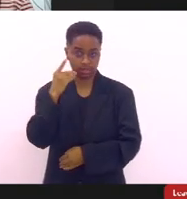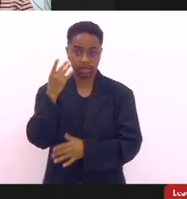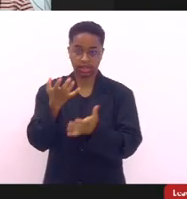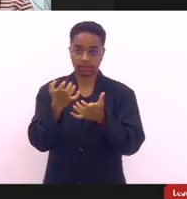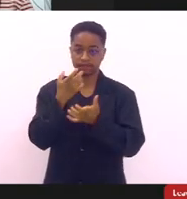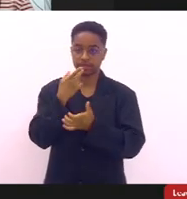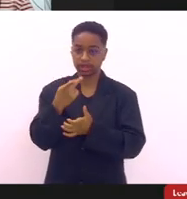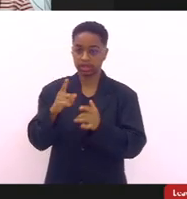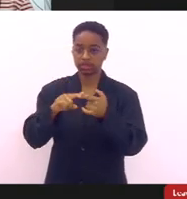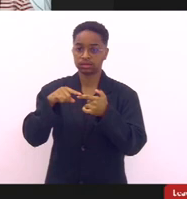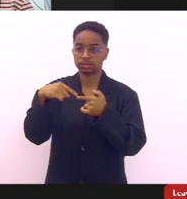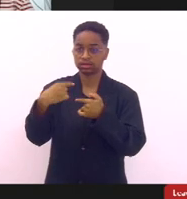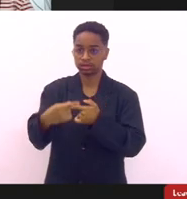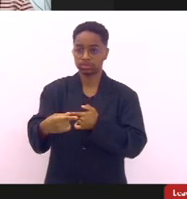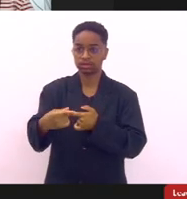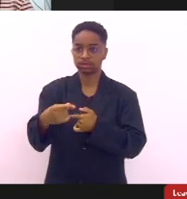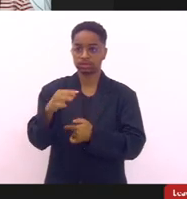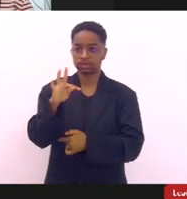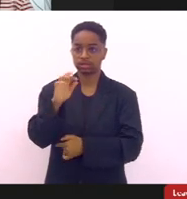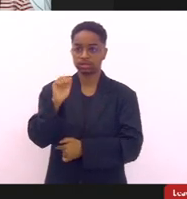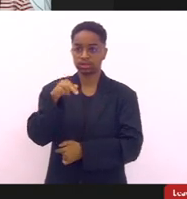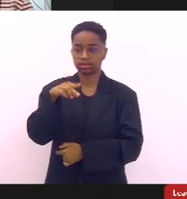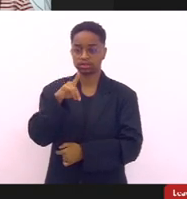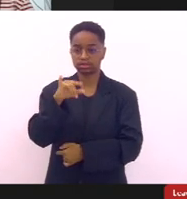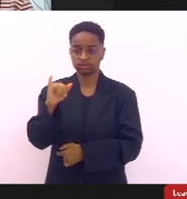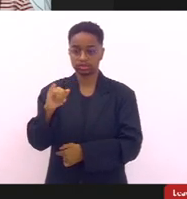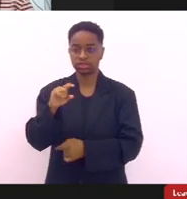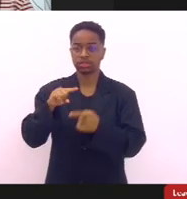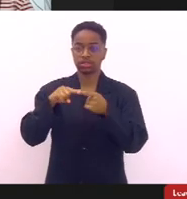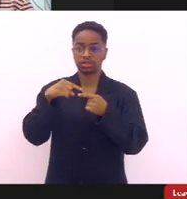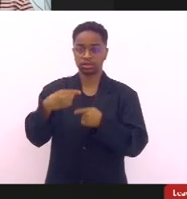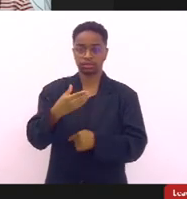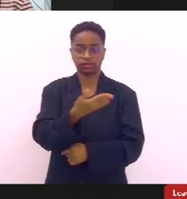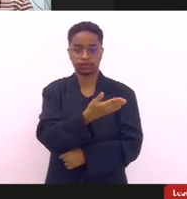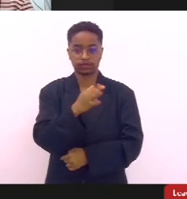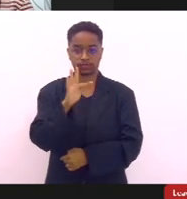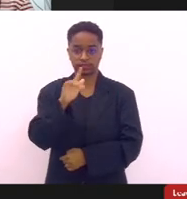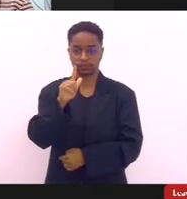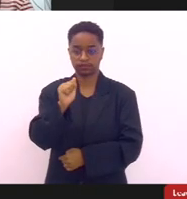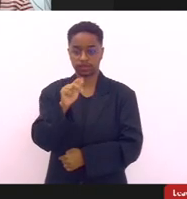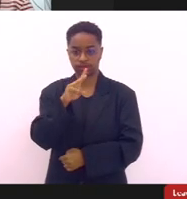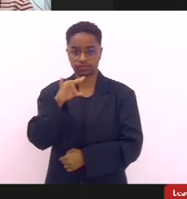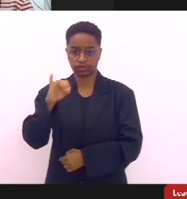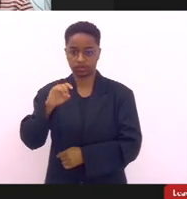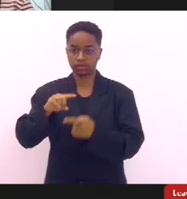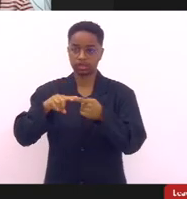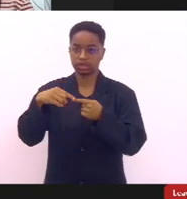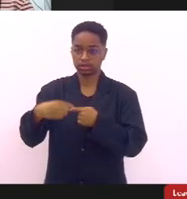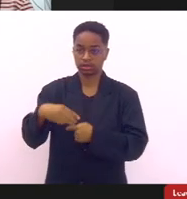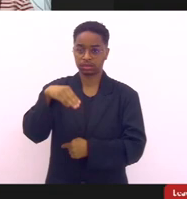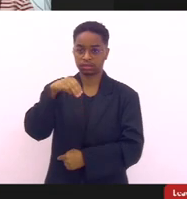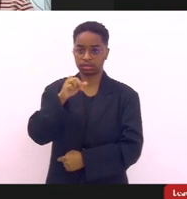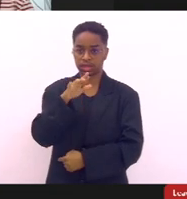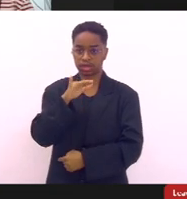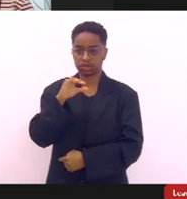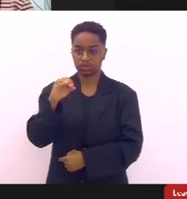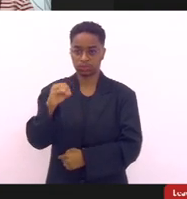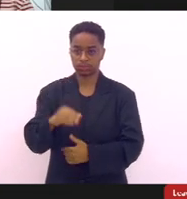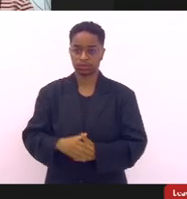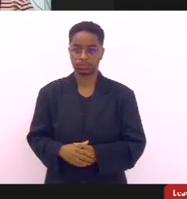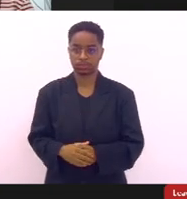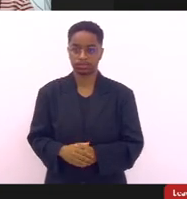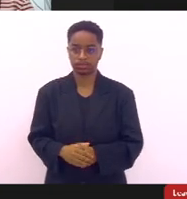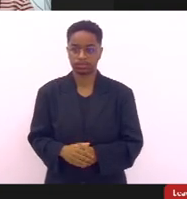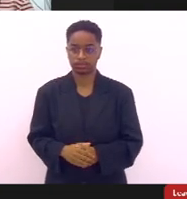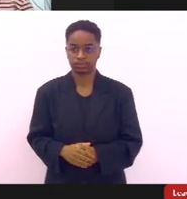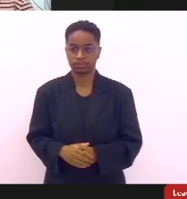depois deputado Tande, e aí a gente volta para o doutor Flávio e em seguida para o doutor Mário. Deputado Gaspar.